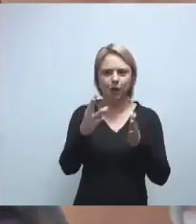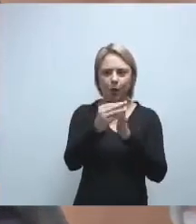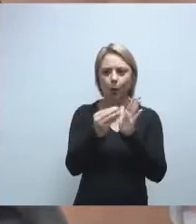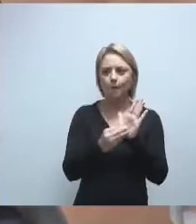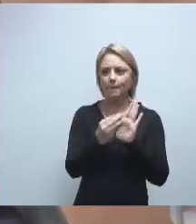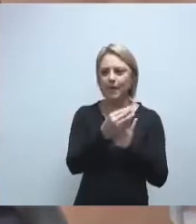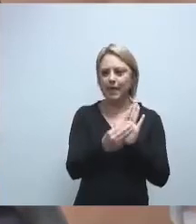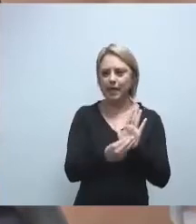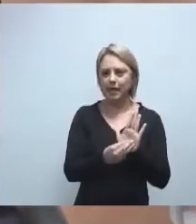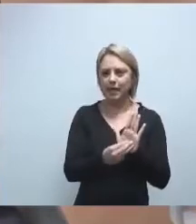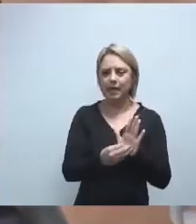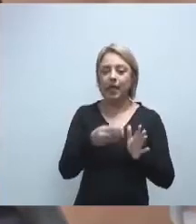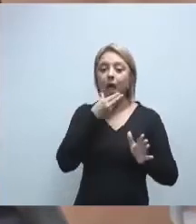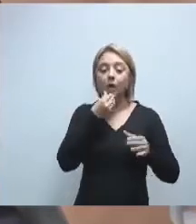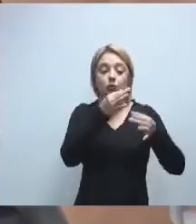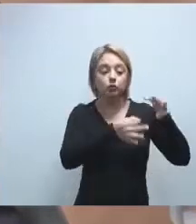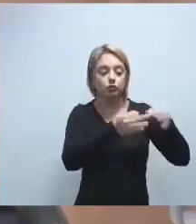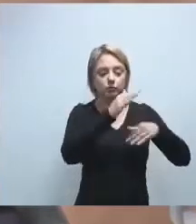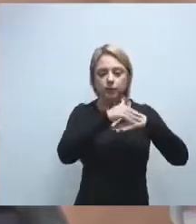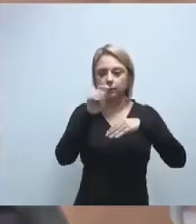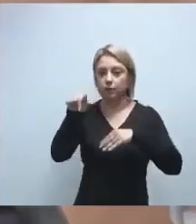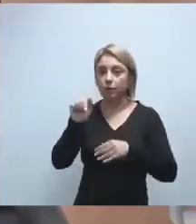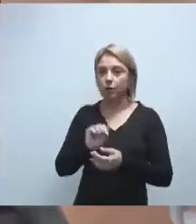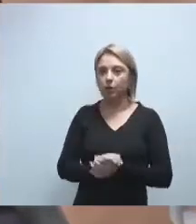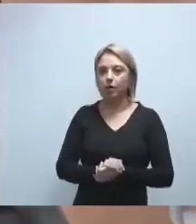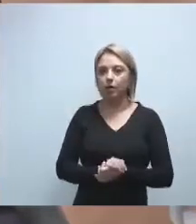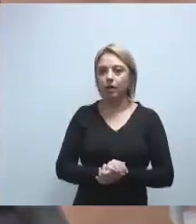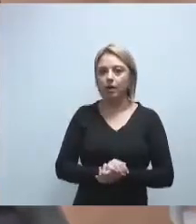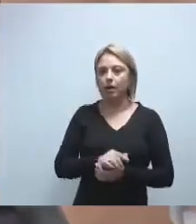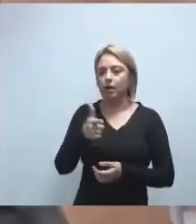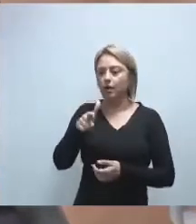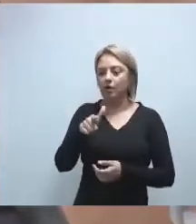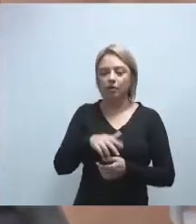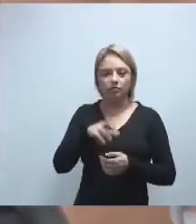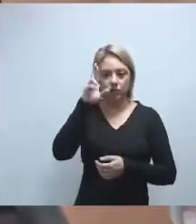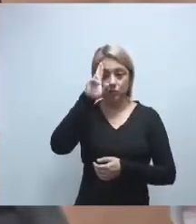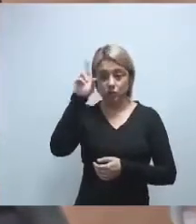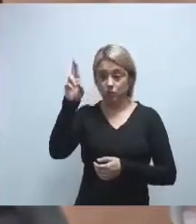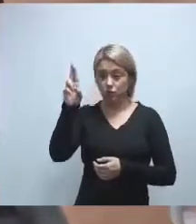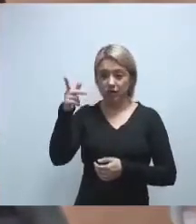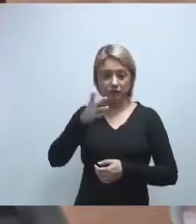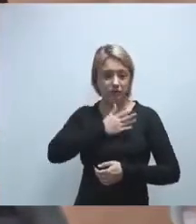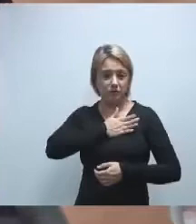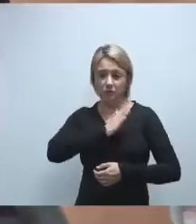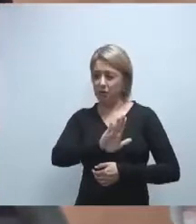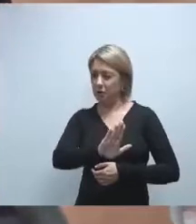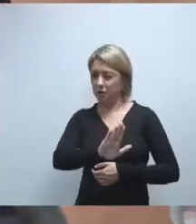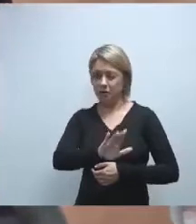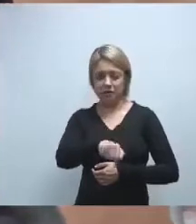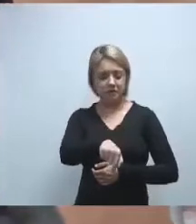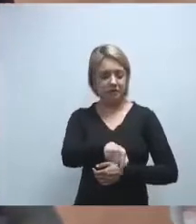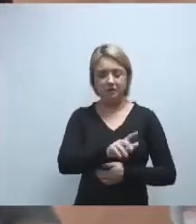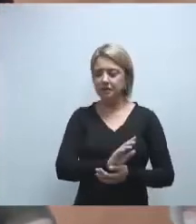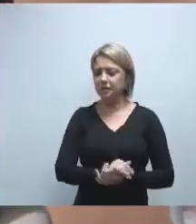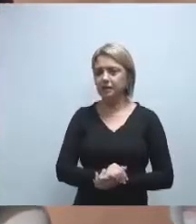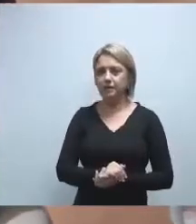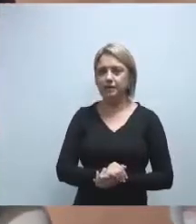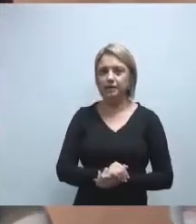o juiz me chamou foi assim ó seus chefes lá em goiânia não gosta de estudar